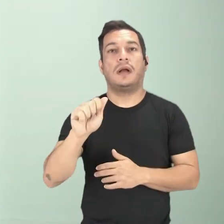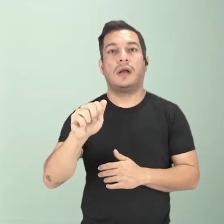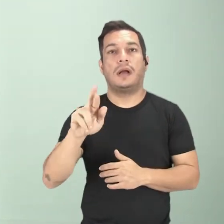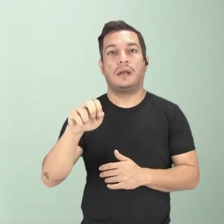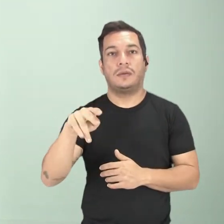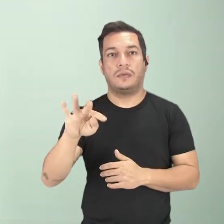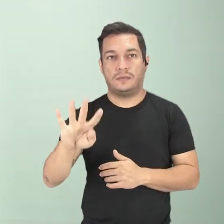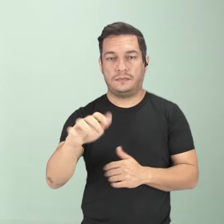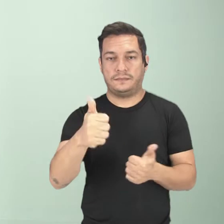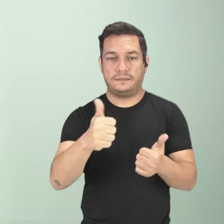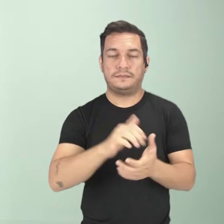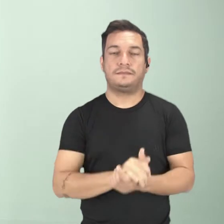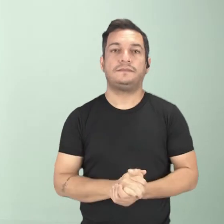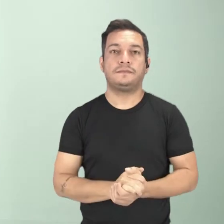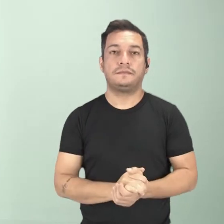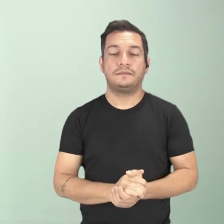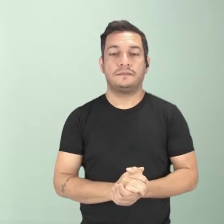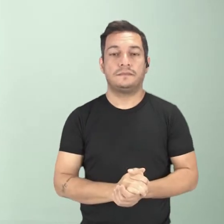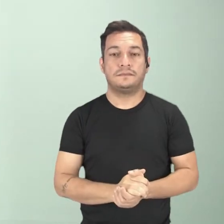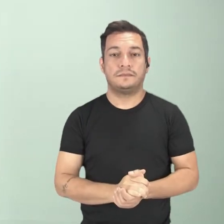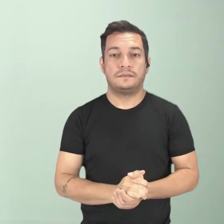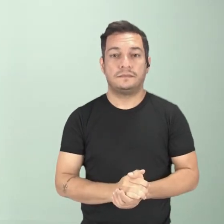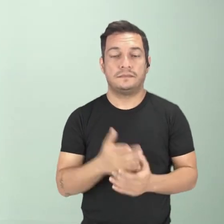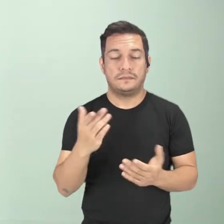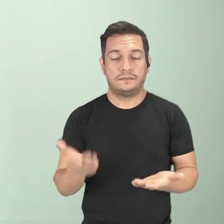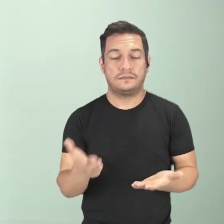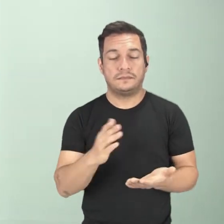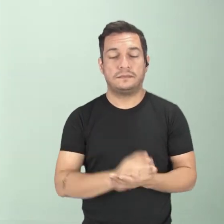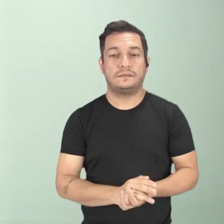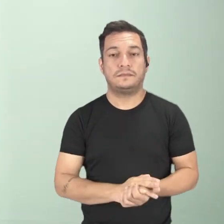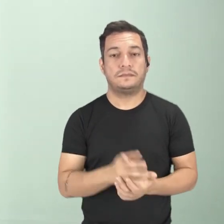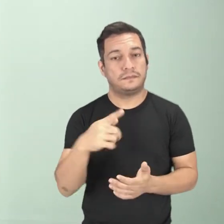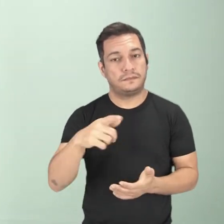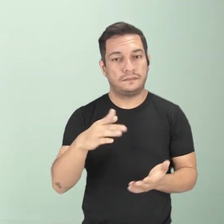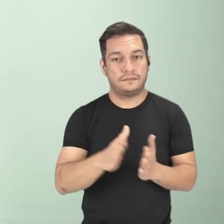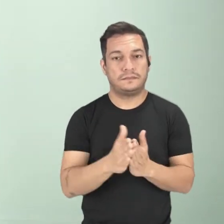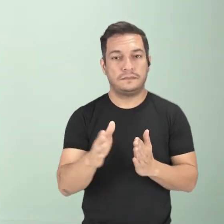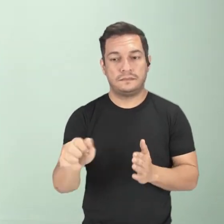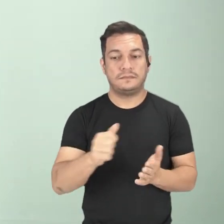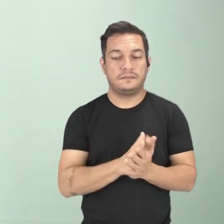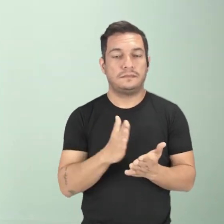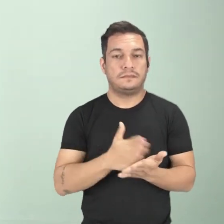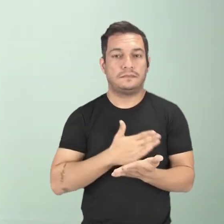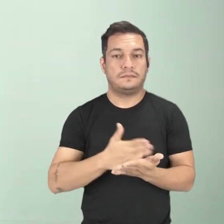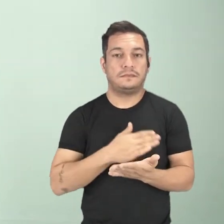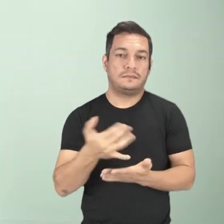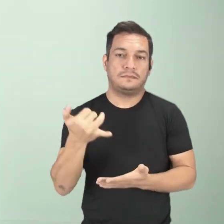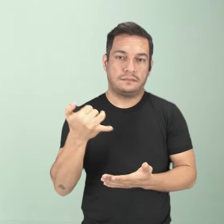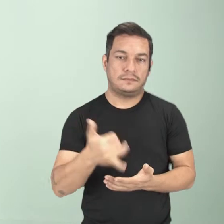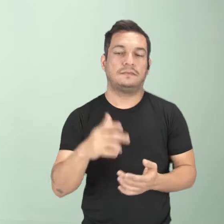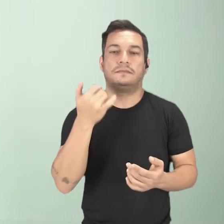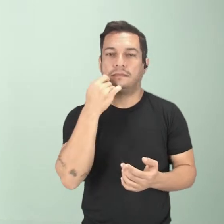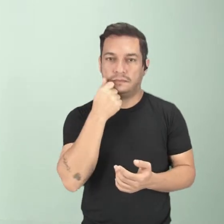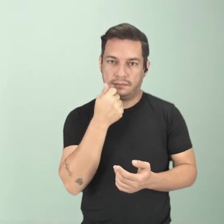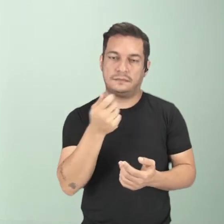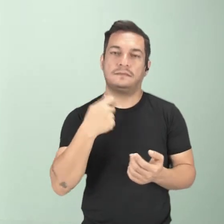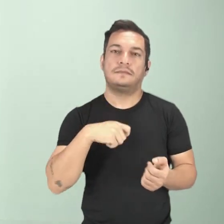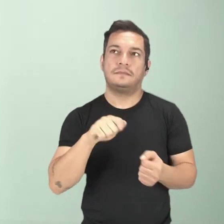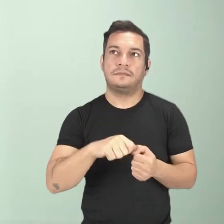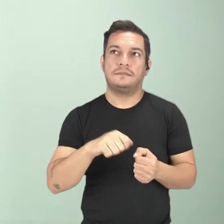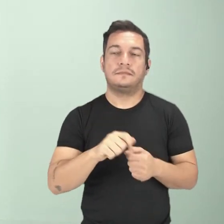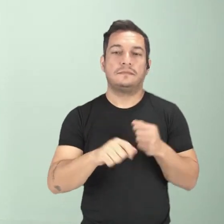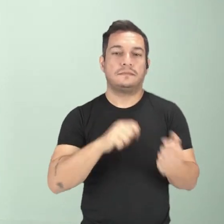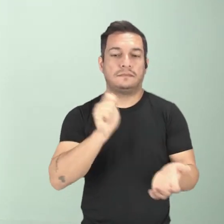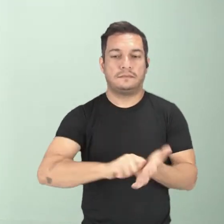certo? Então, desde já, pegue o caderno, esteja aí com caneta ou com um lápis para fazer